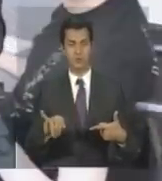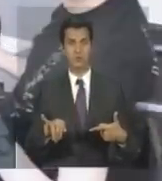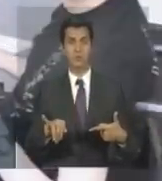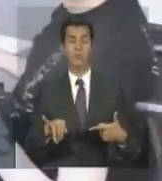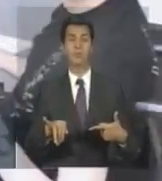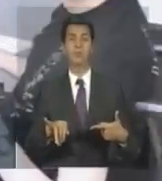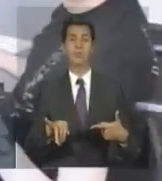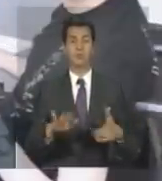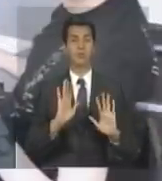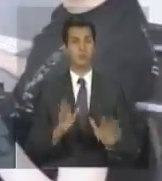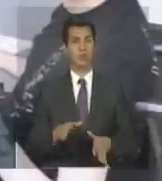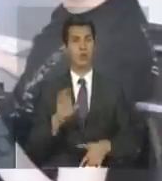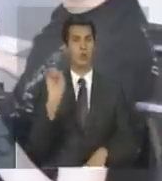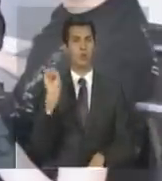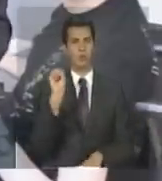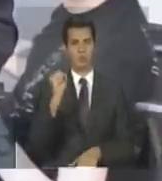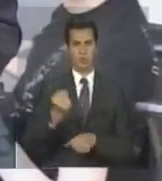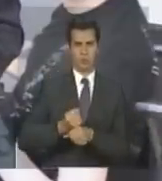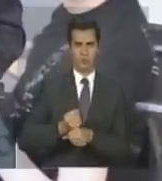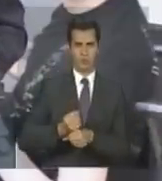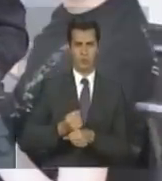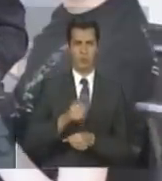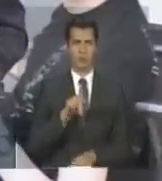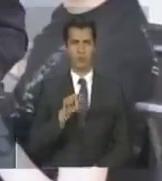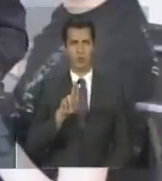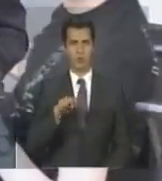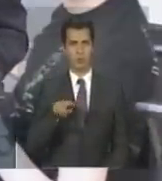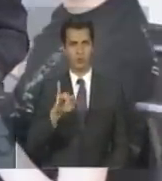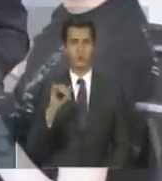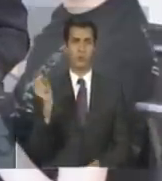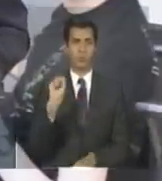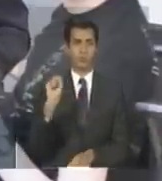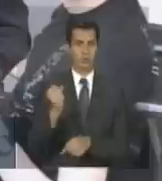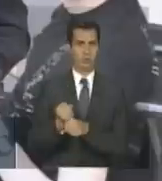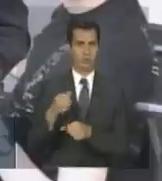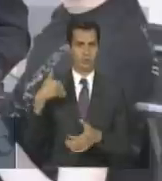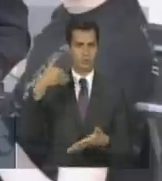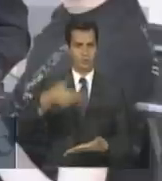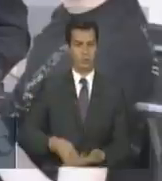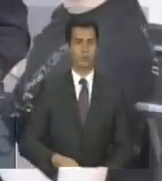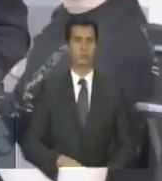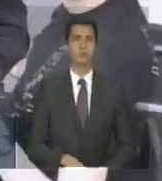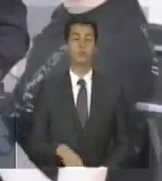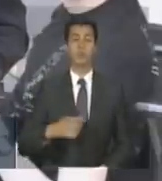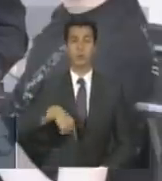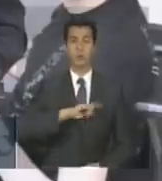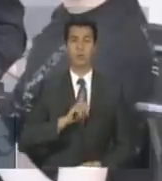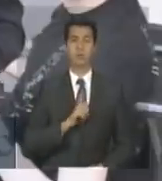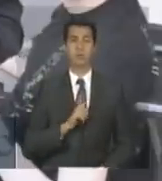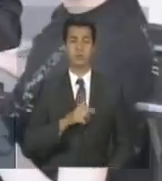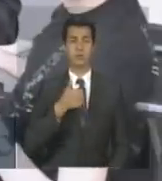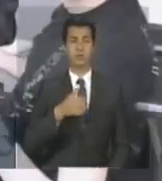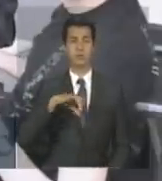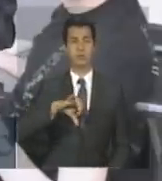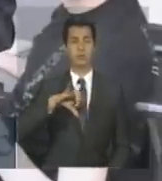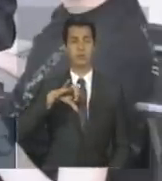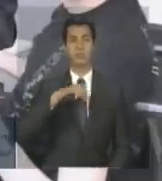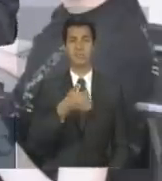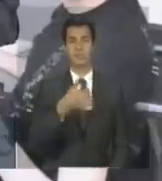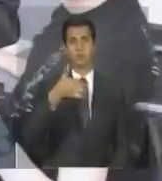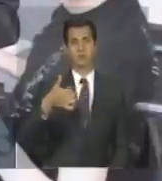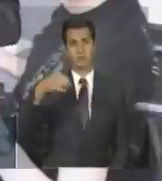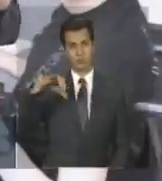já está no seu 8º ano, e nós temos 919 mil matriculados,